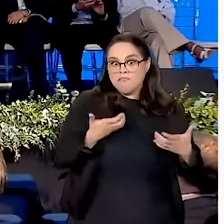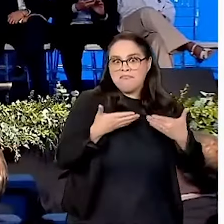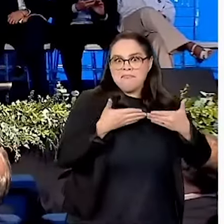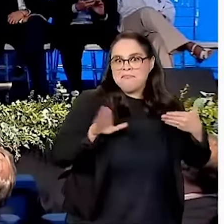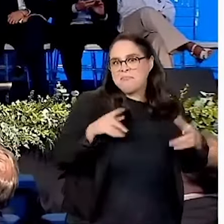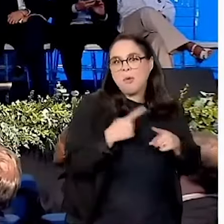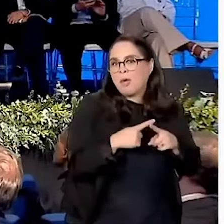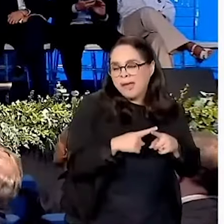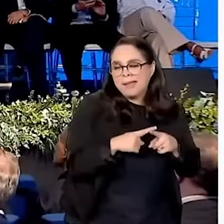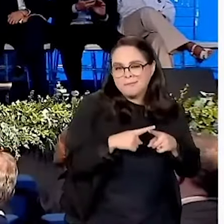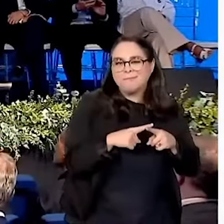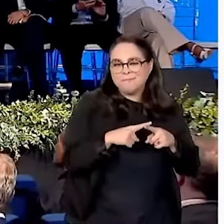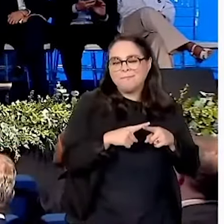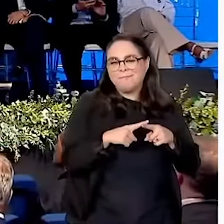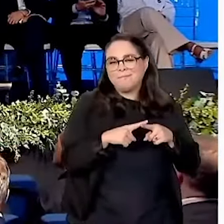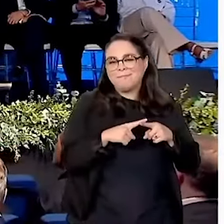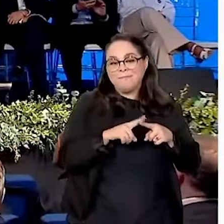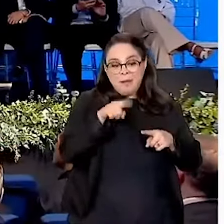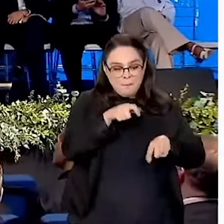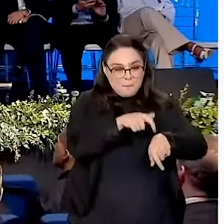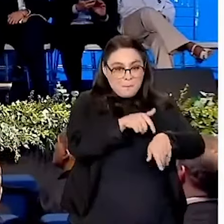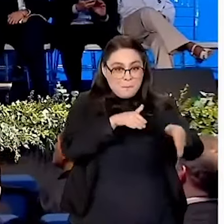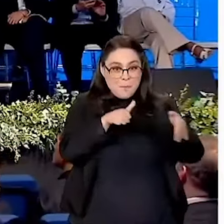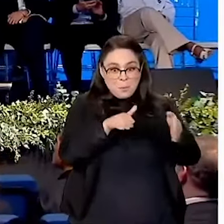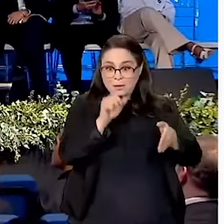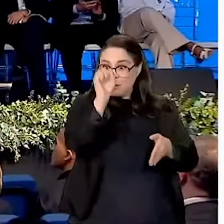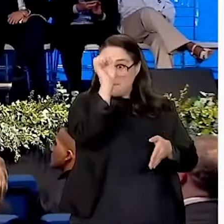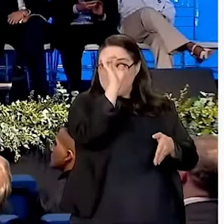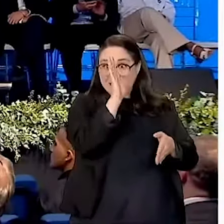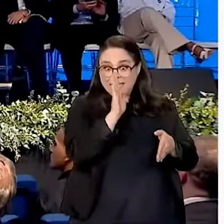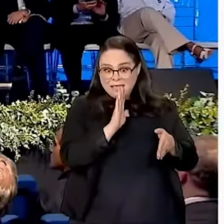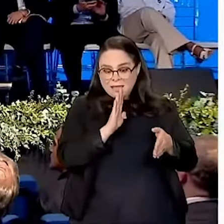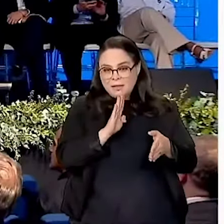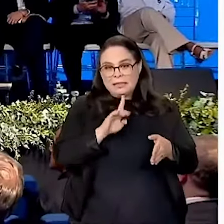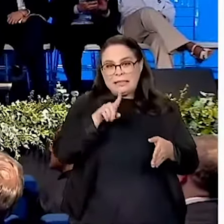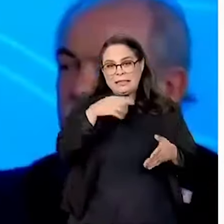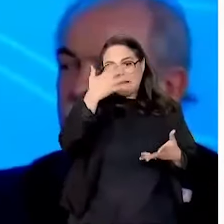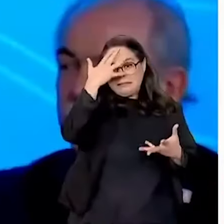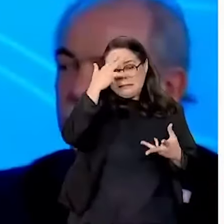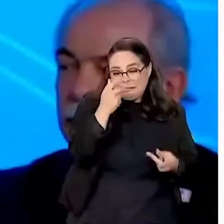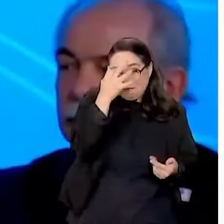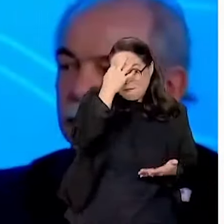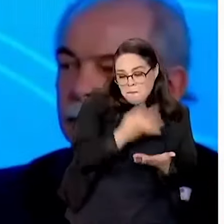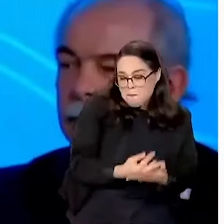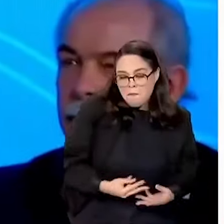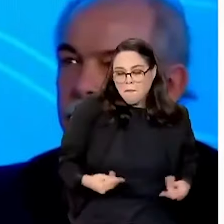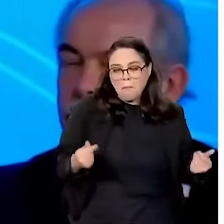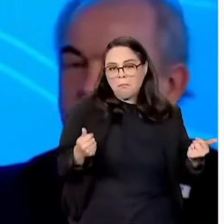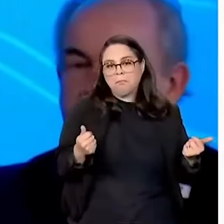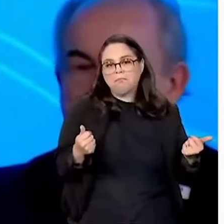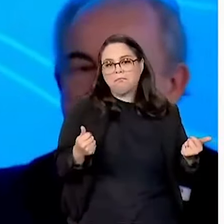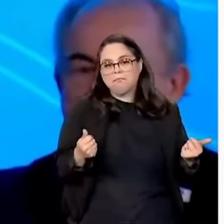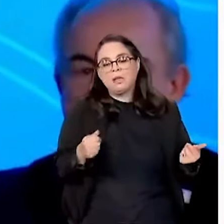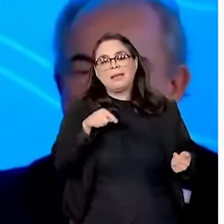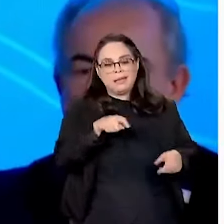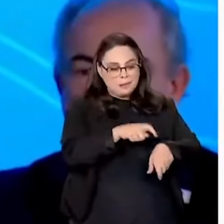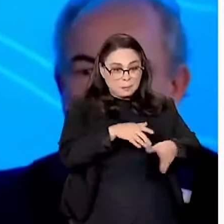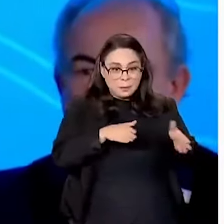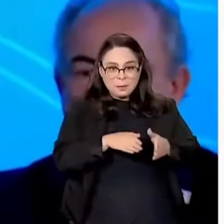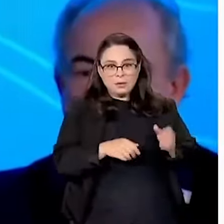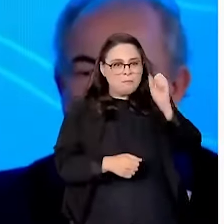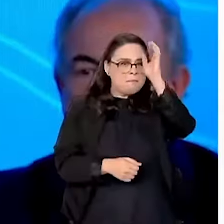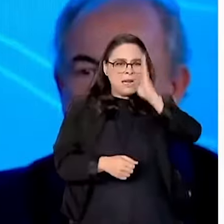inaugurar? Porque era um momento que o Brasil andava muito desacreditado. Era um momento em que